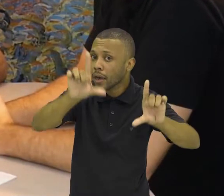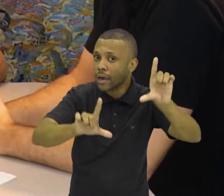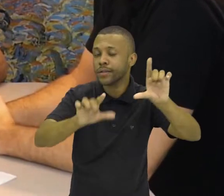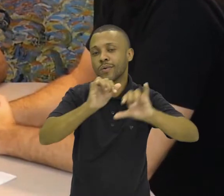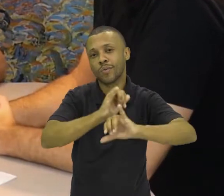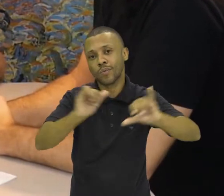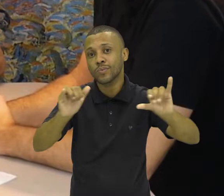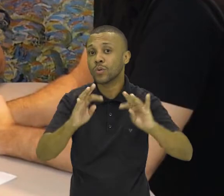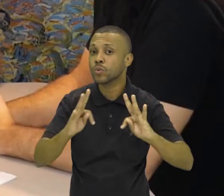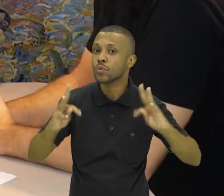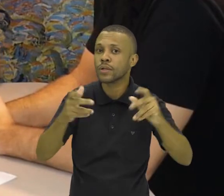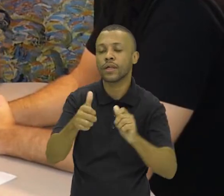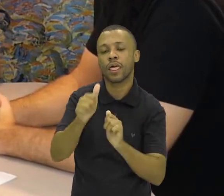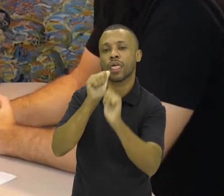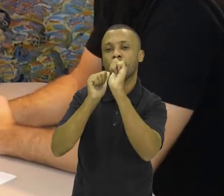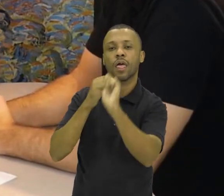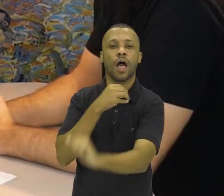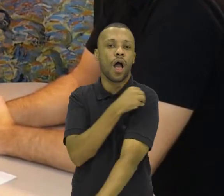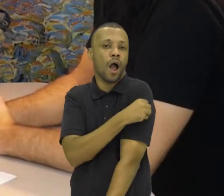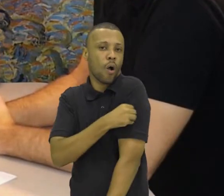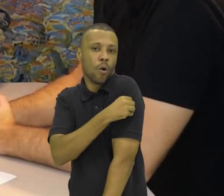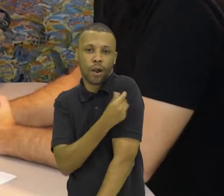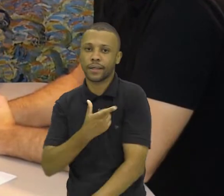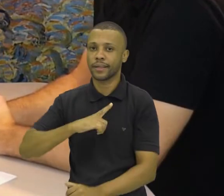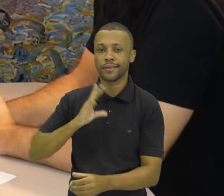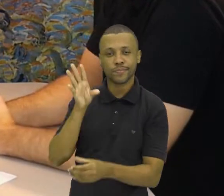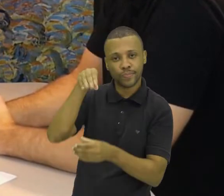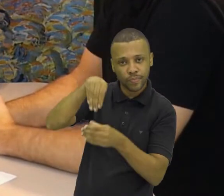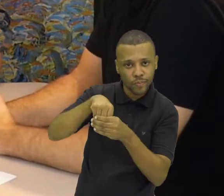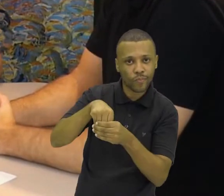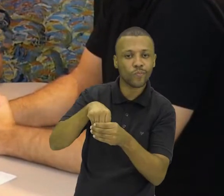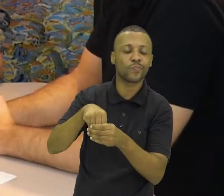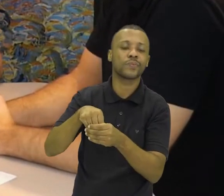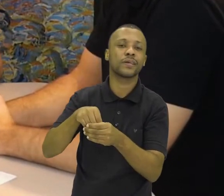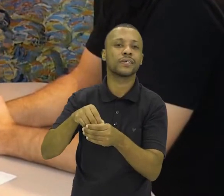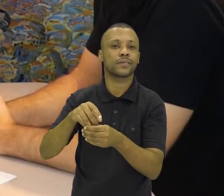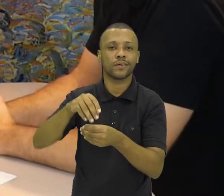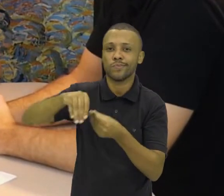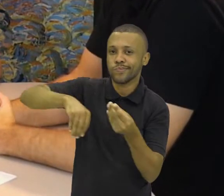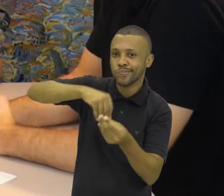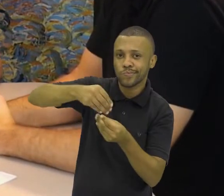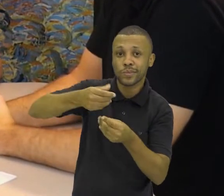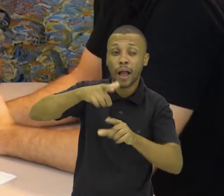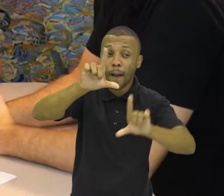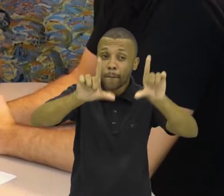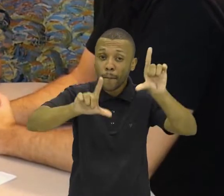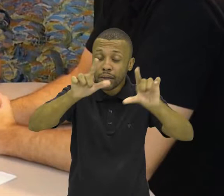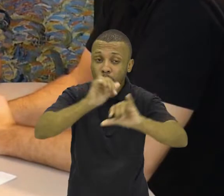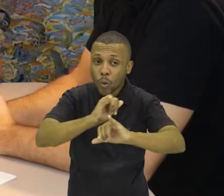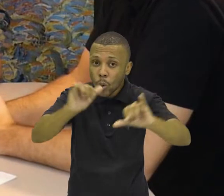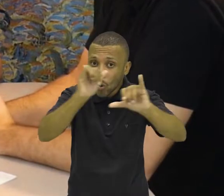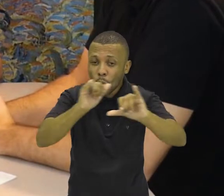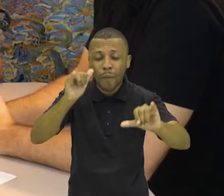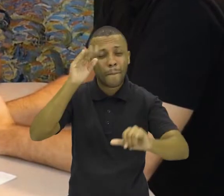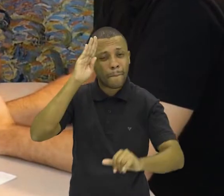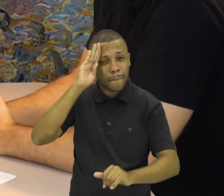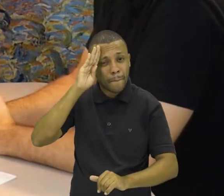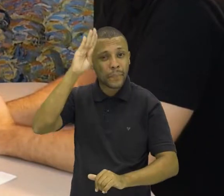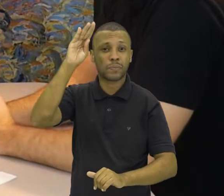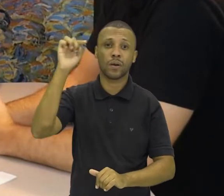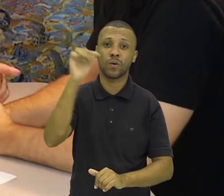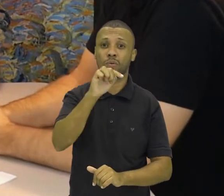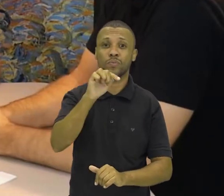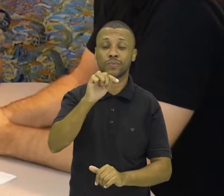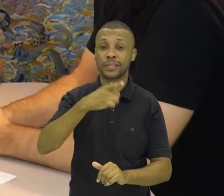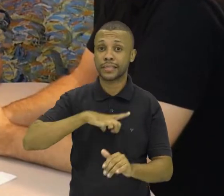né? Então, de todas as bebidas alcoólicas e tal, uma das que tem propaganda ainda tem propaganda na televisão é a cerveja. E isso